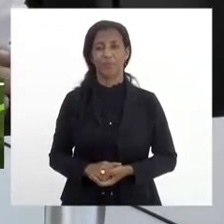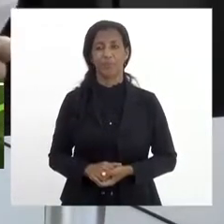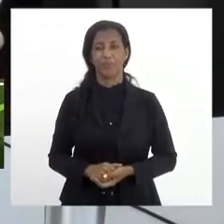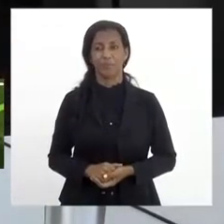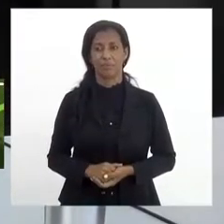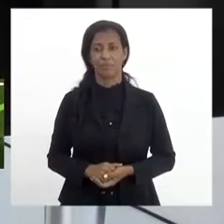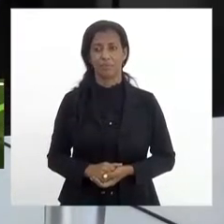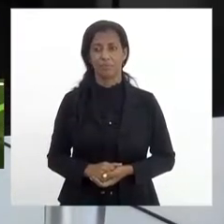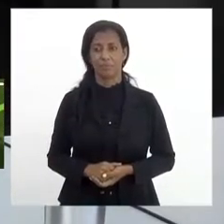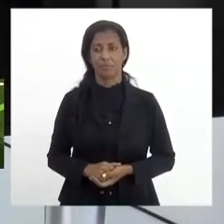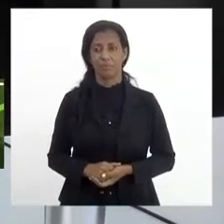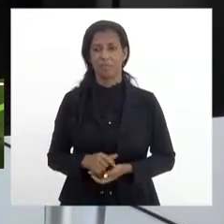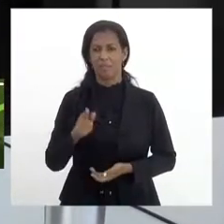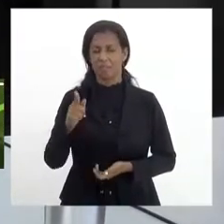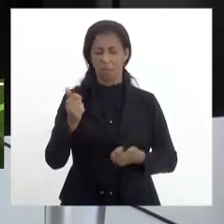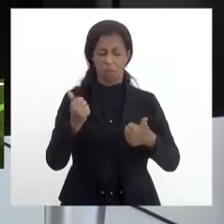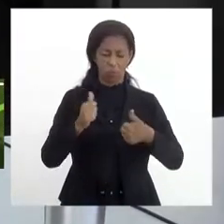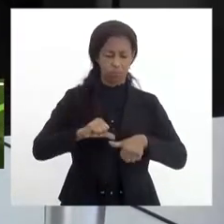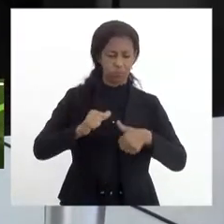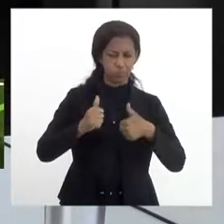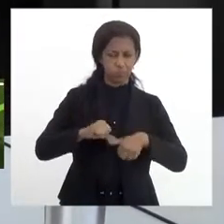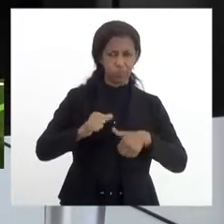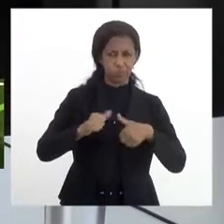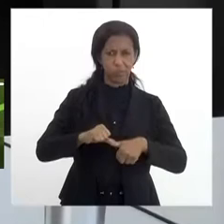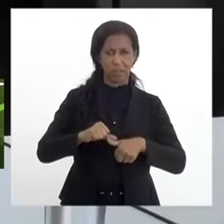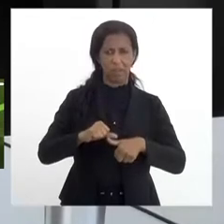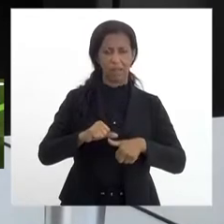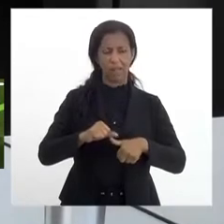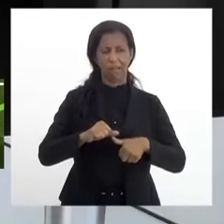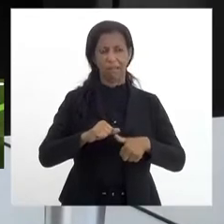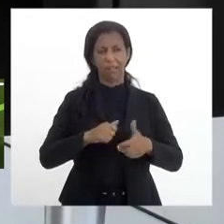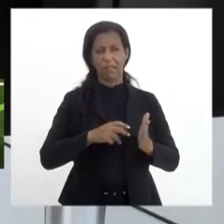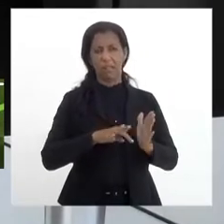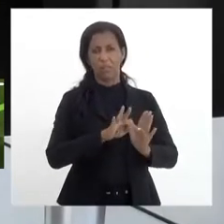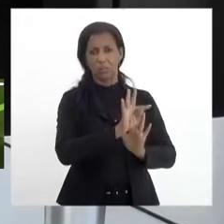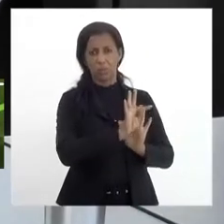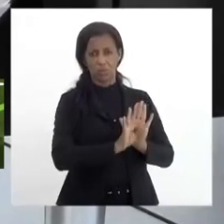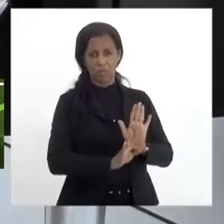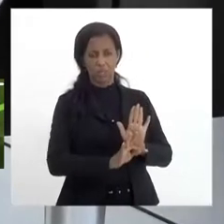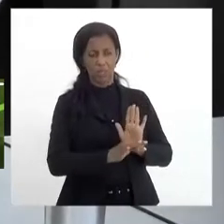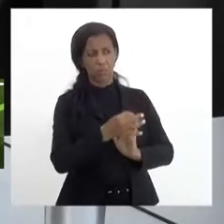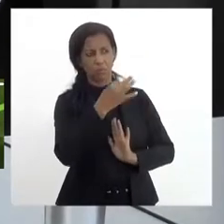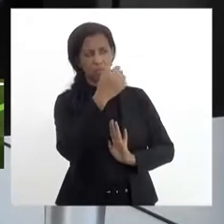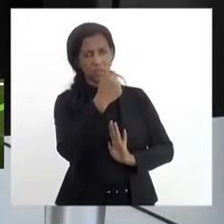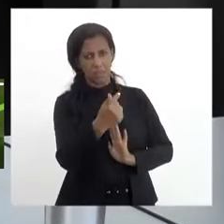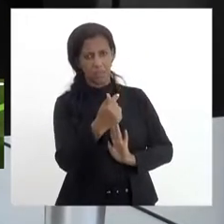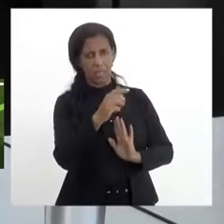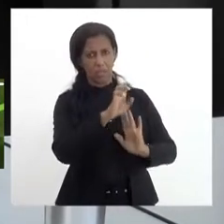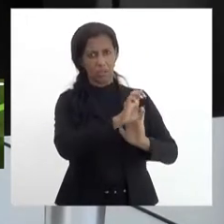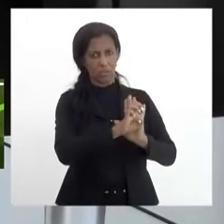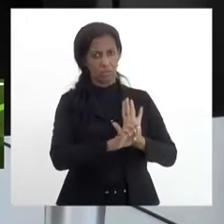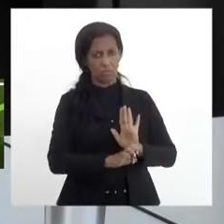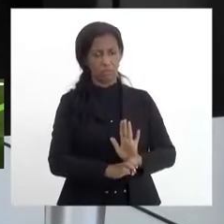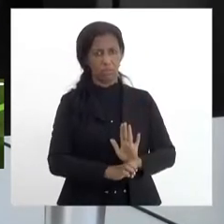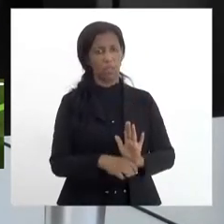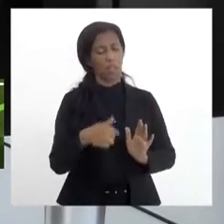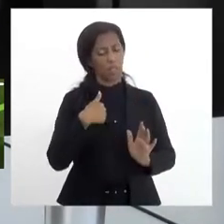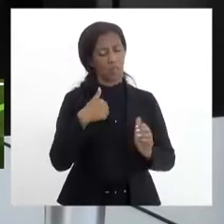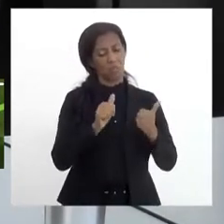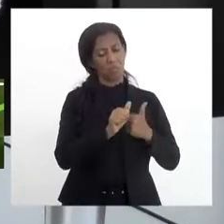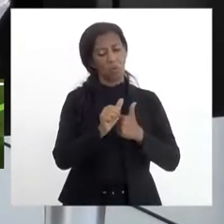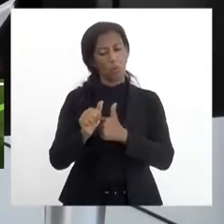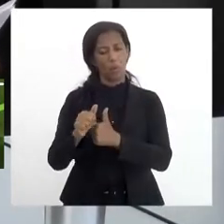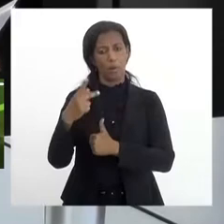senhor fez uma análise minudente das, das sete emendas. Vou acompanhar o